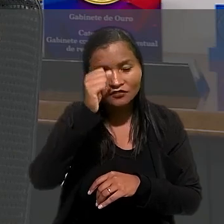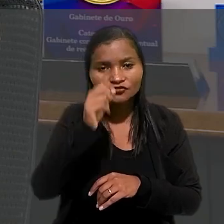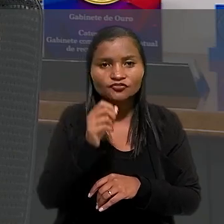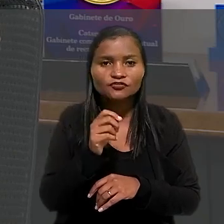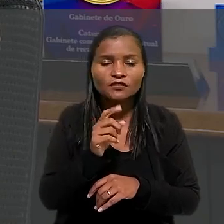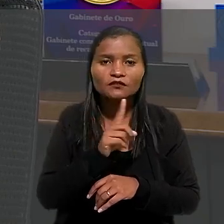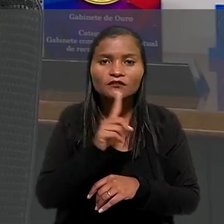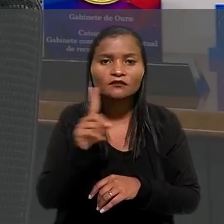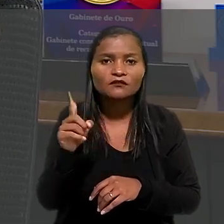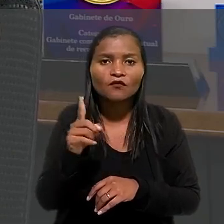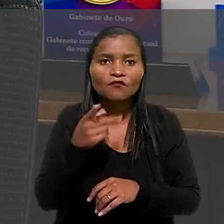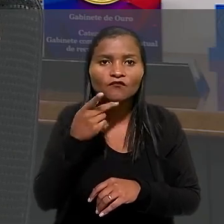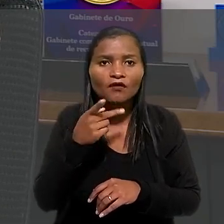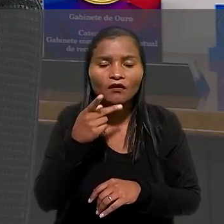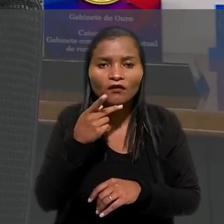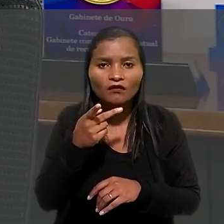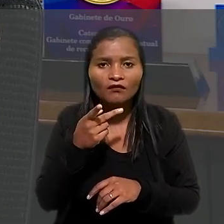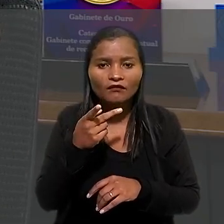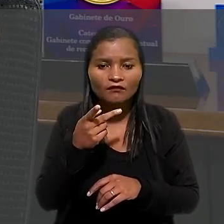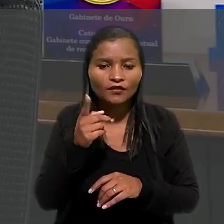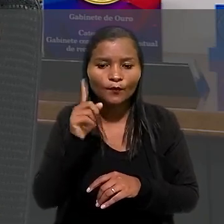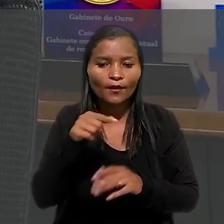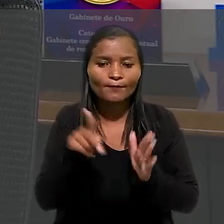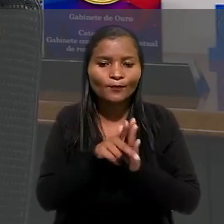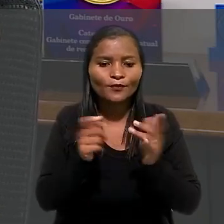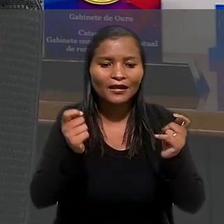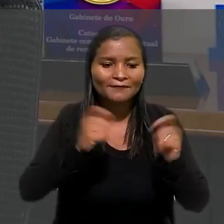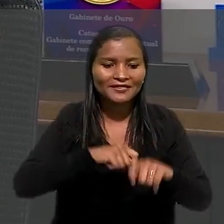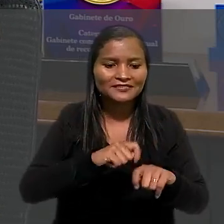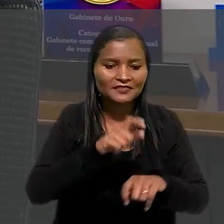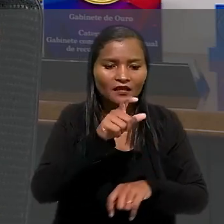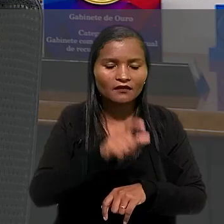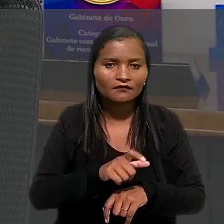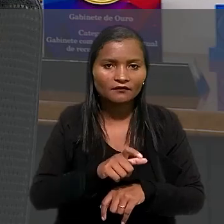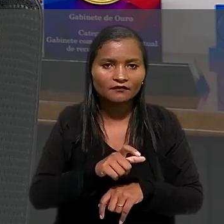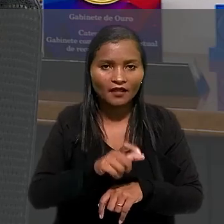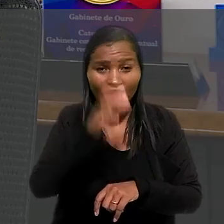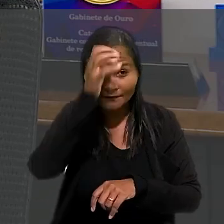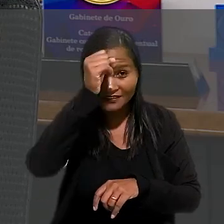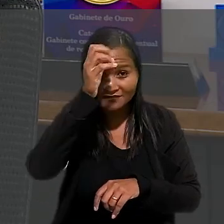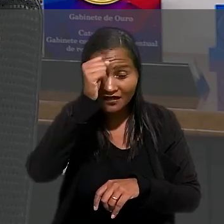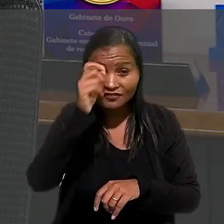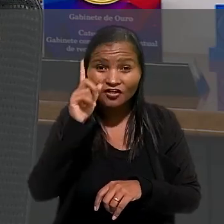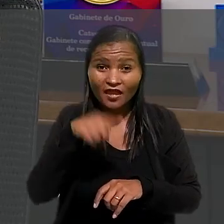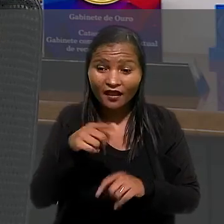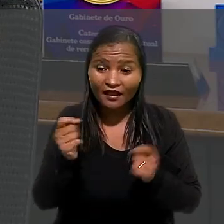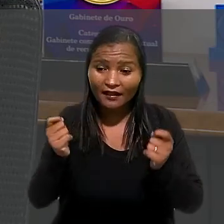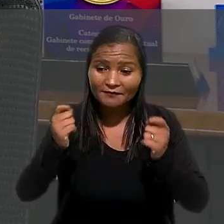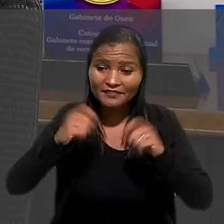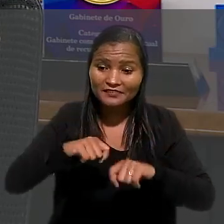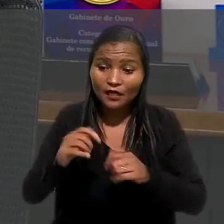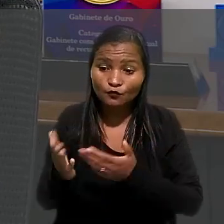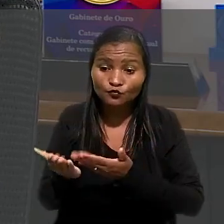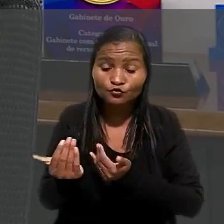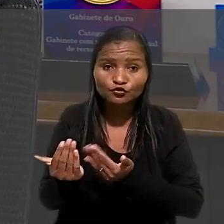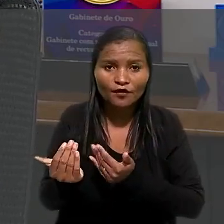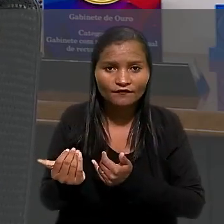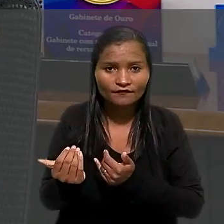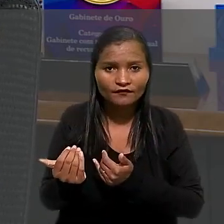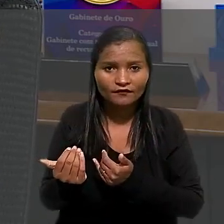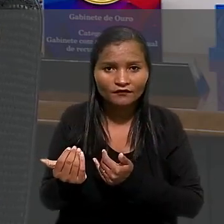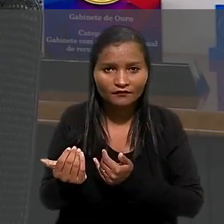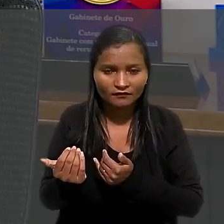não destina a capacitar alguém para o mercado de trabalho. A aprendizagem se destina a capacitar